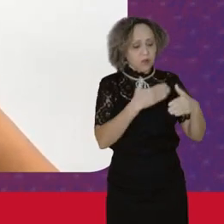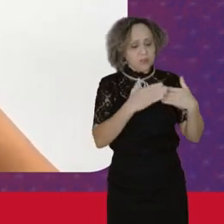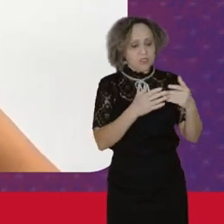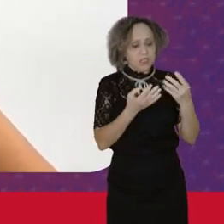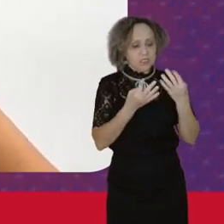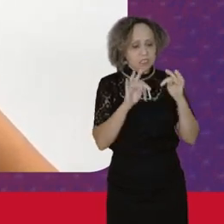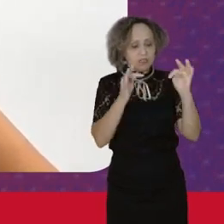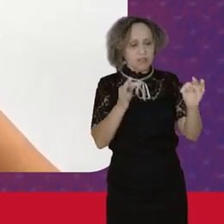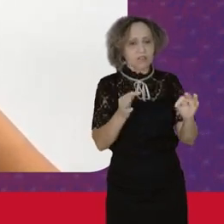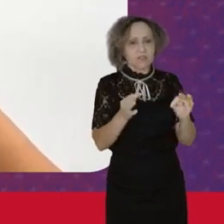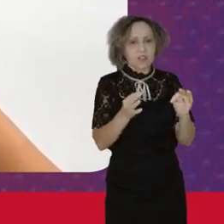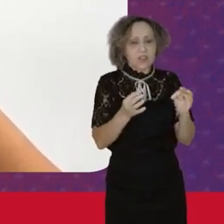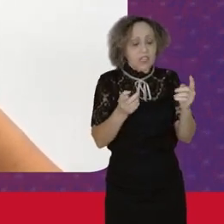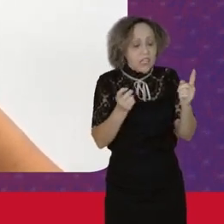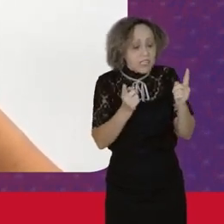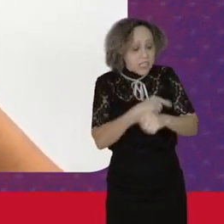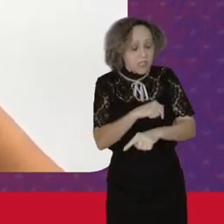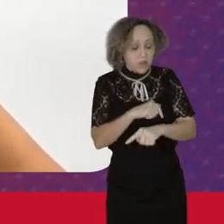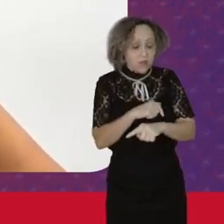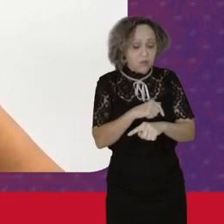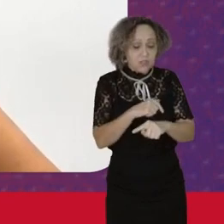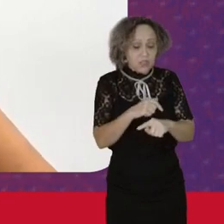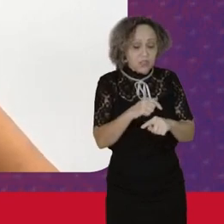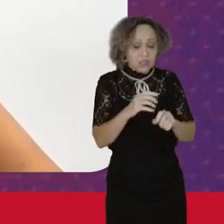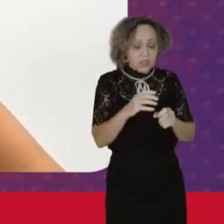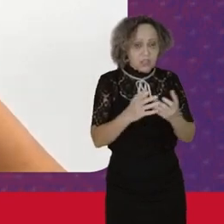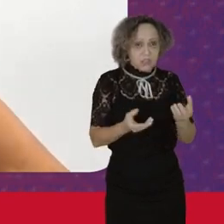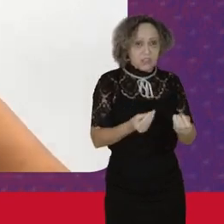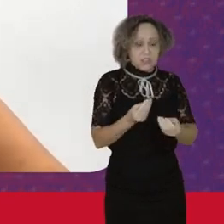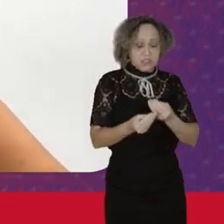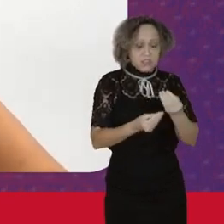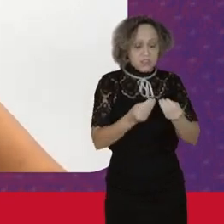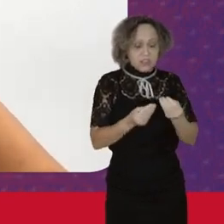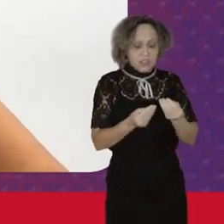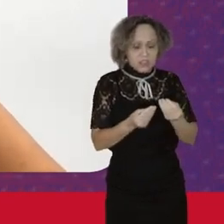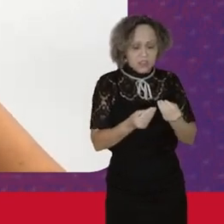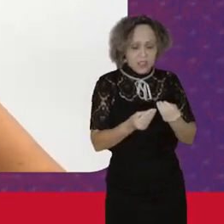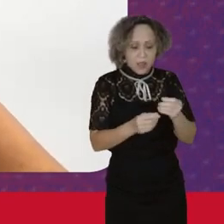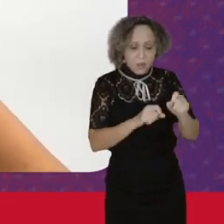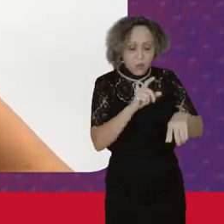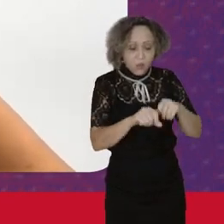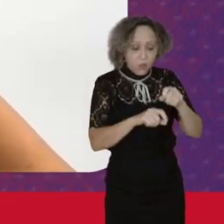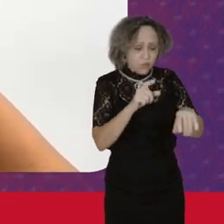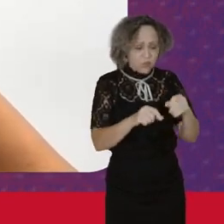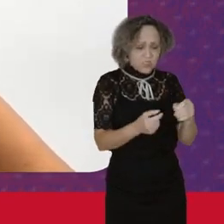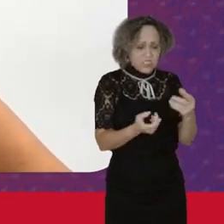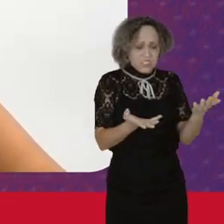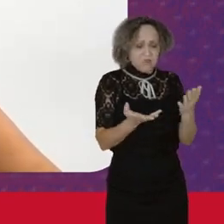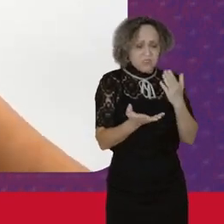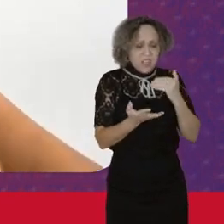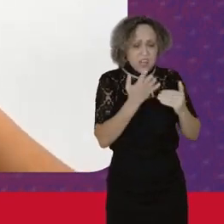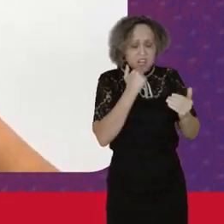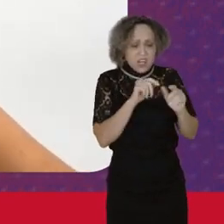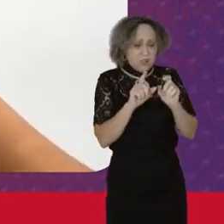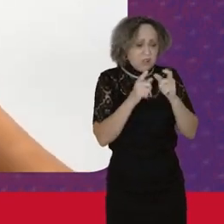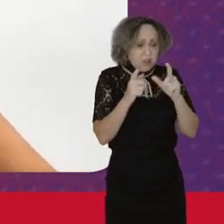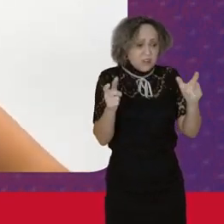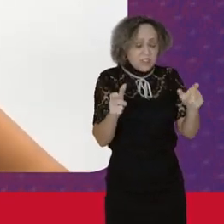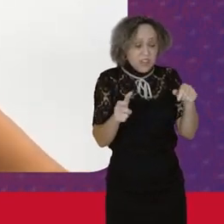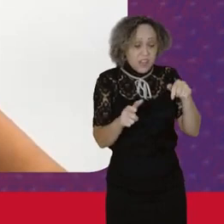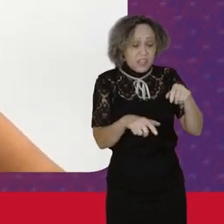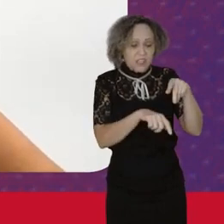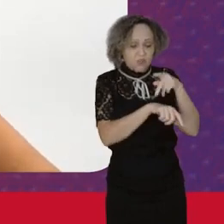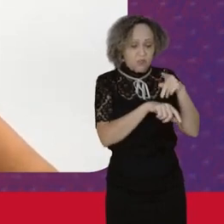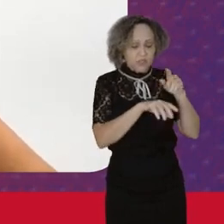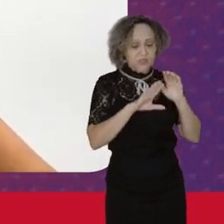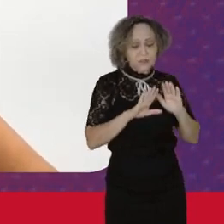ser contra o crescimento e desenvolvimento do país. Então, acho que esse é o grande debate, né, e em confronto com